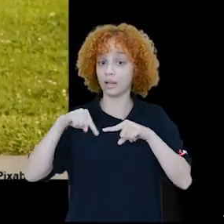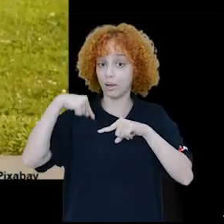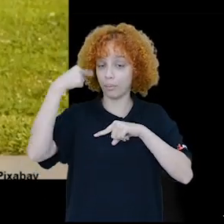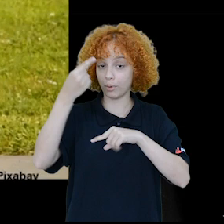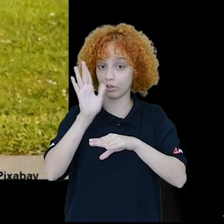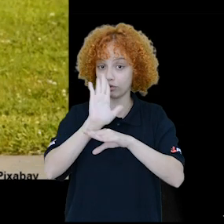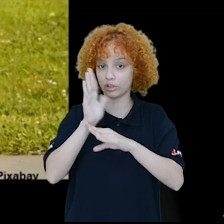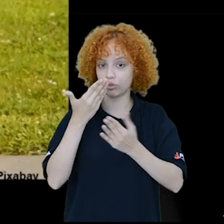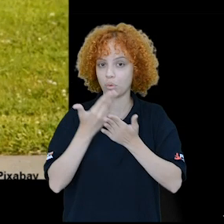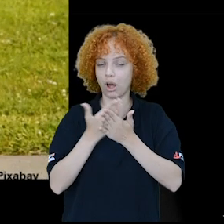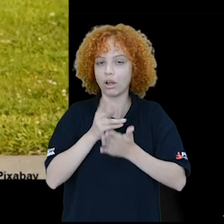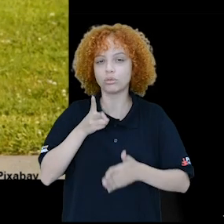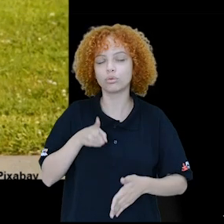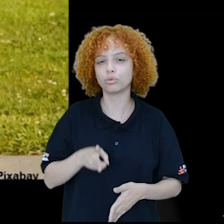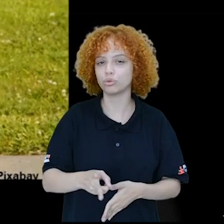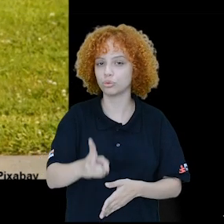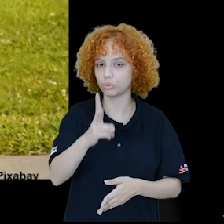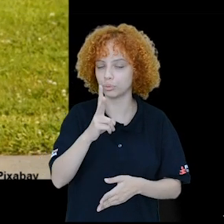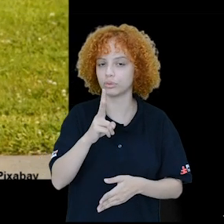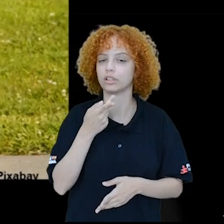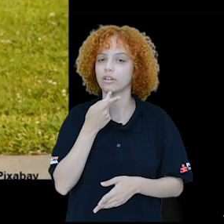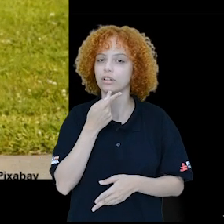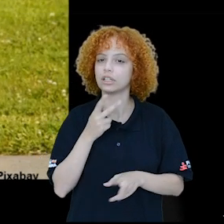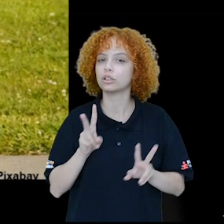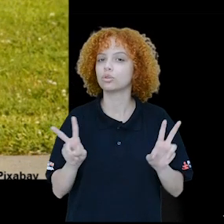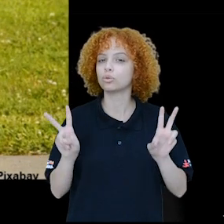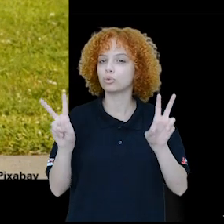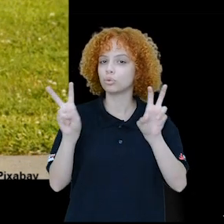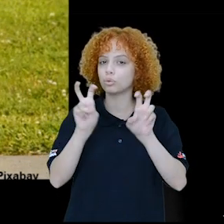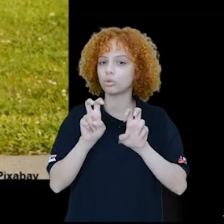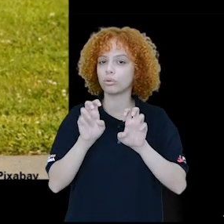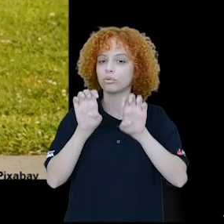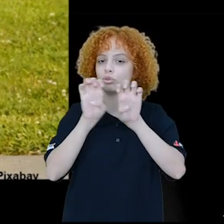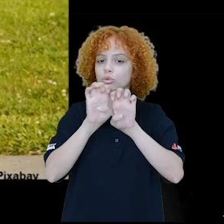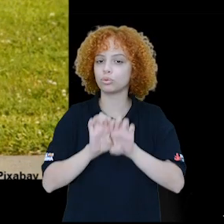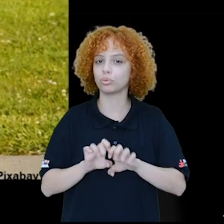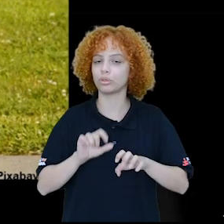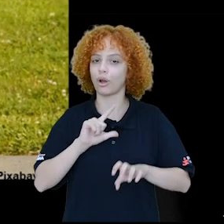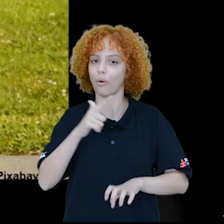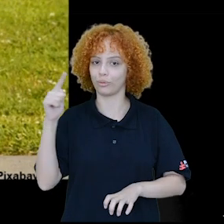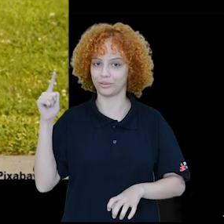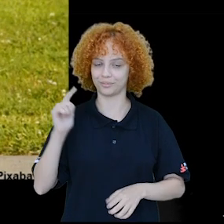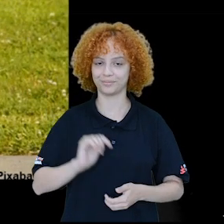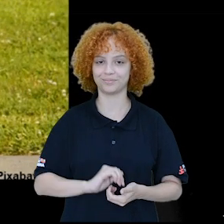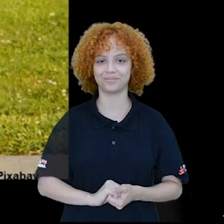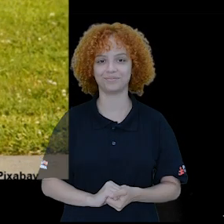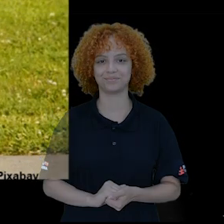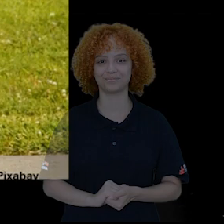videoaula, nós daremos continuidade, falando um pouco mais sobre as demais estruturas.